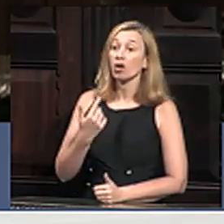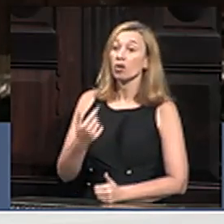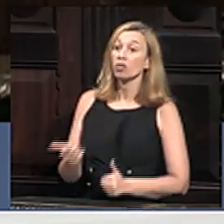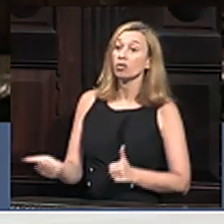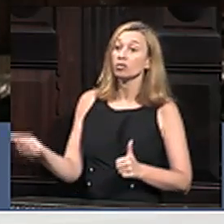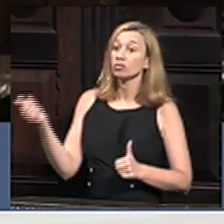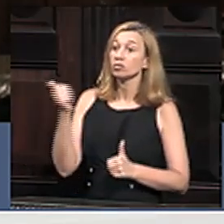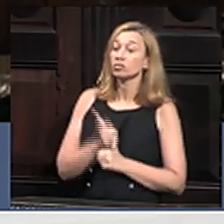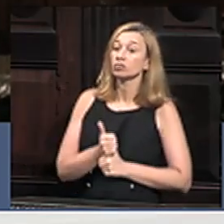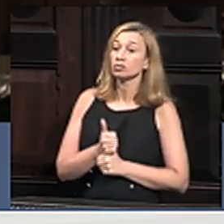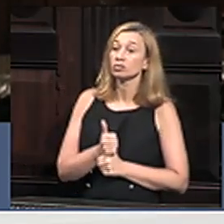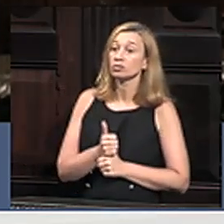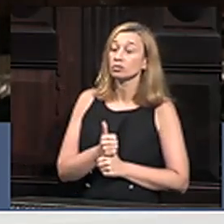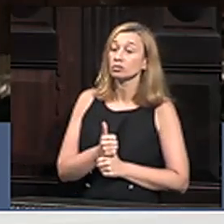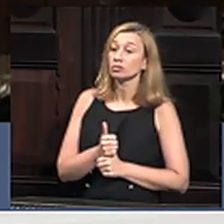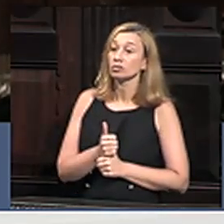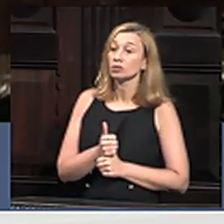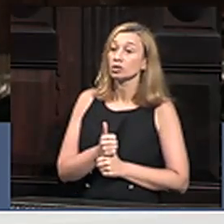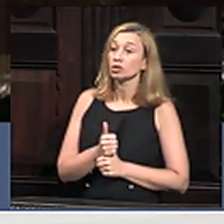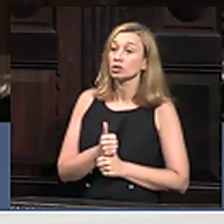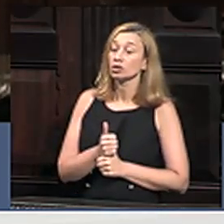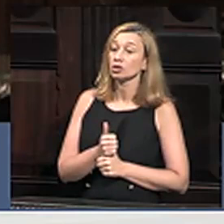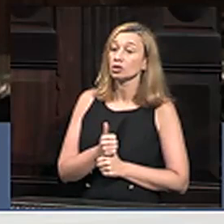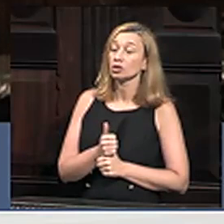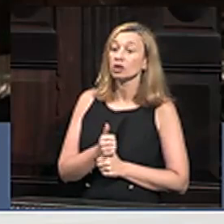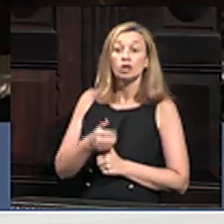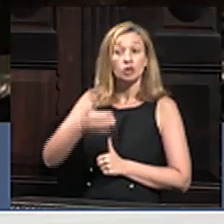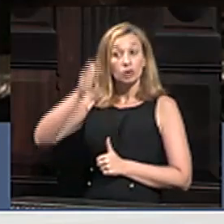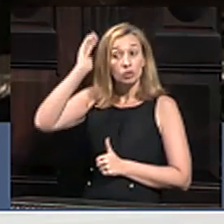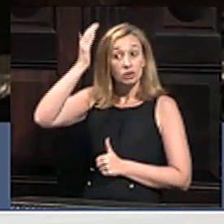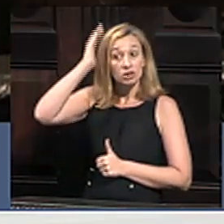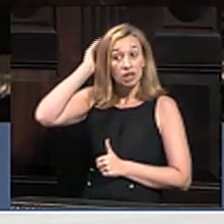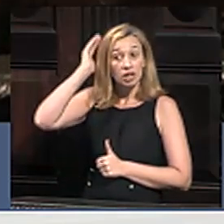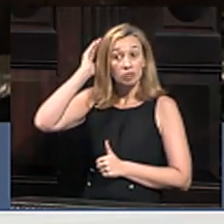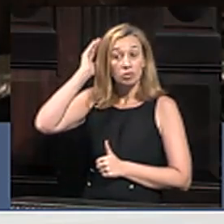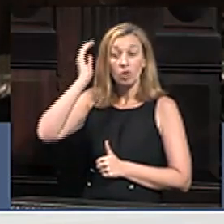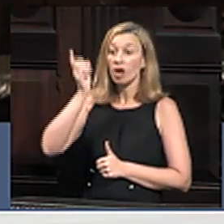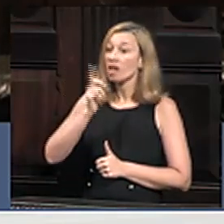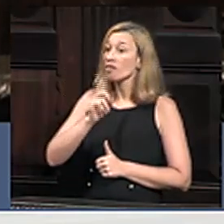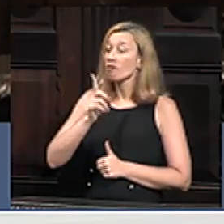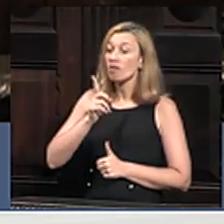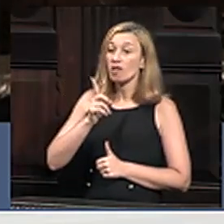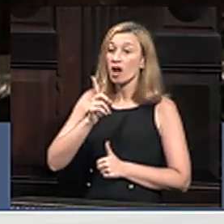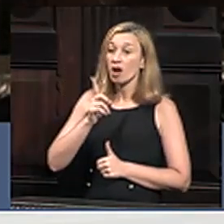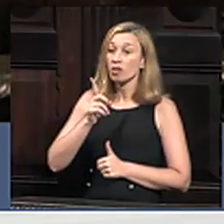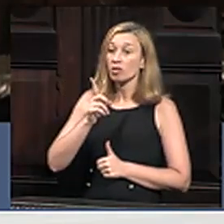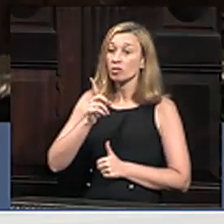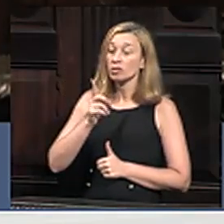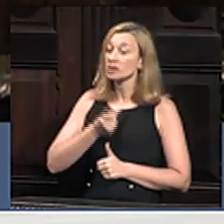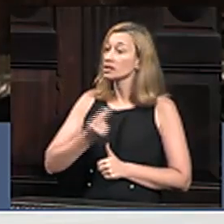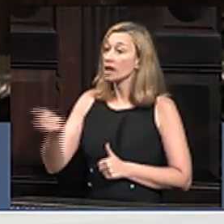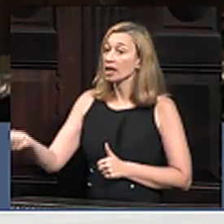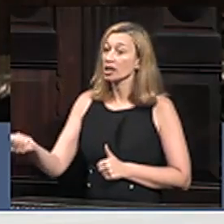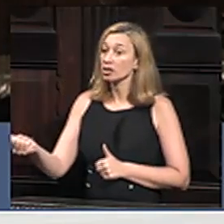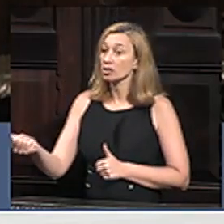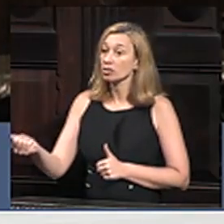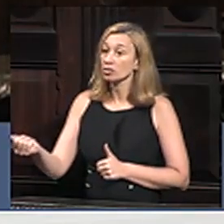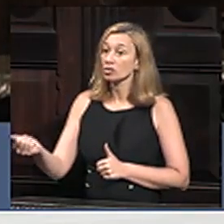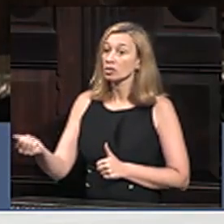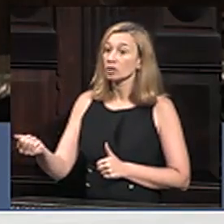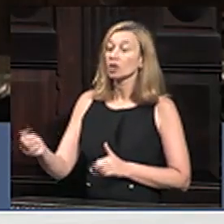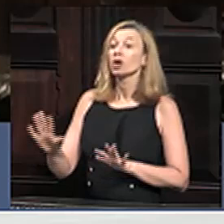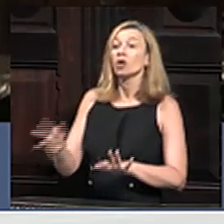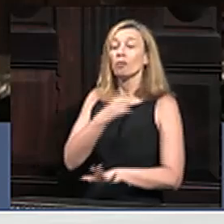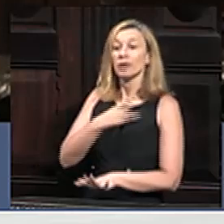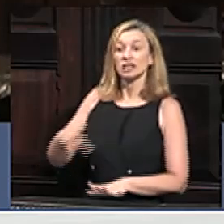que o mandato dele praticamente já se esgotou. E o presidente eleito não pode. Seria